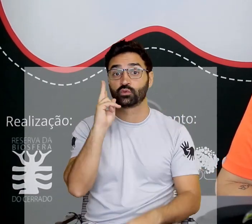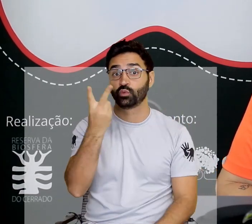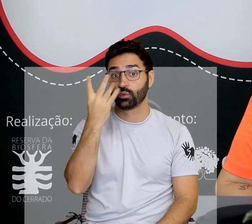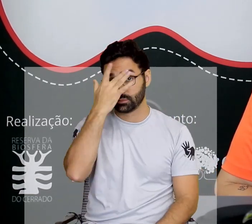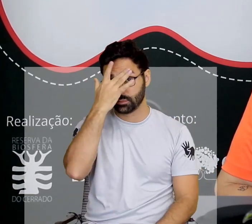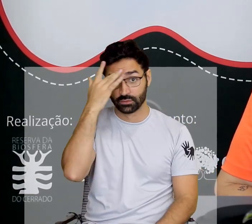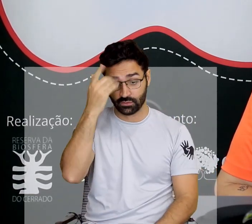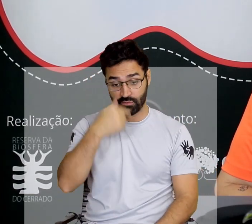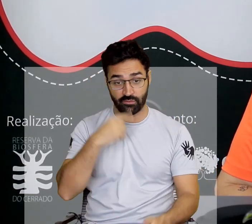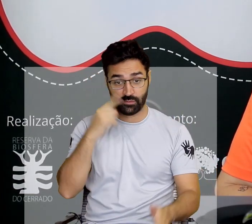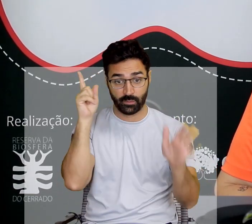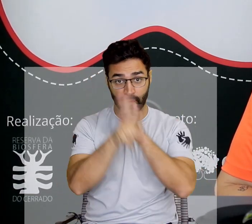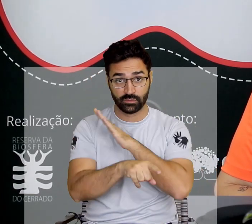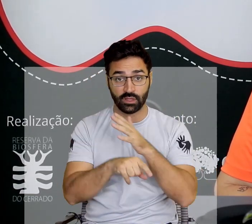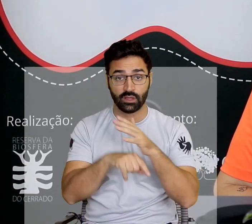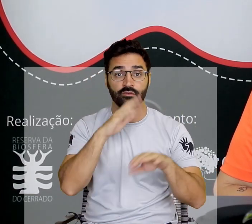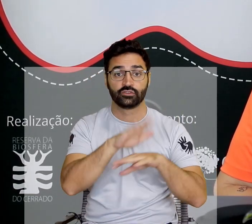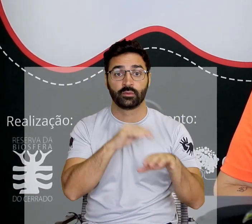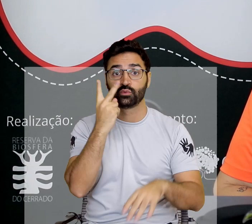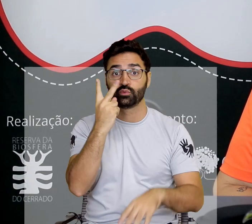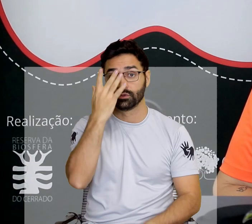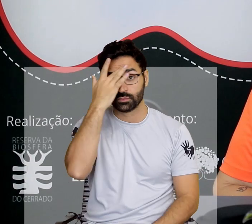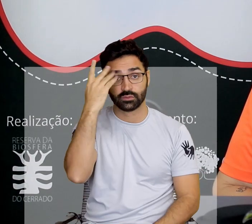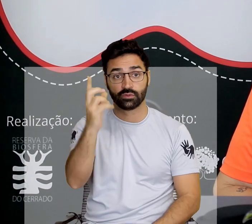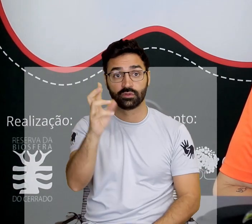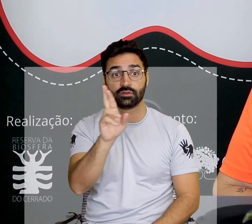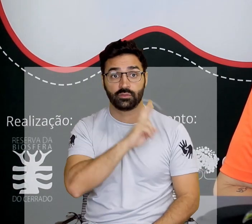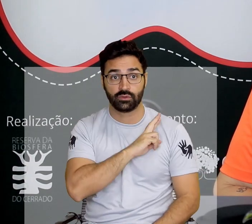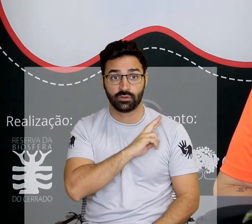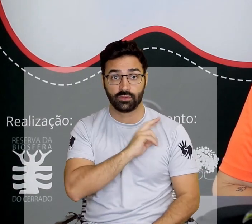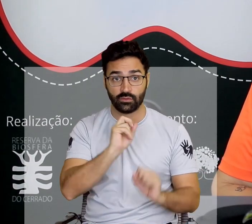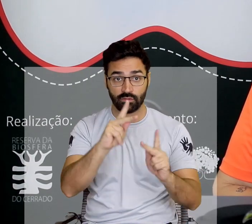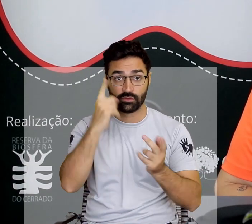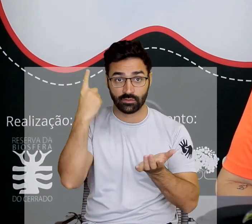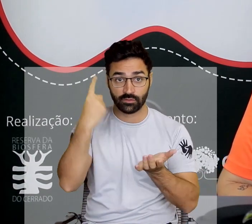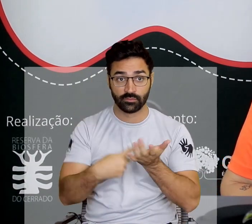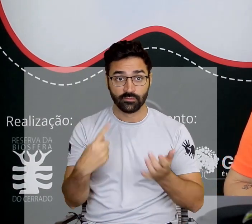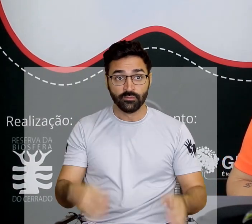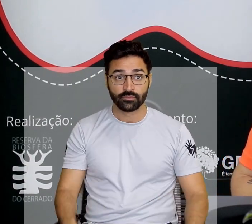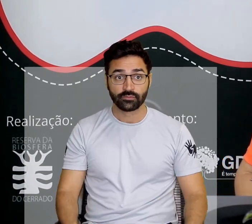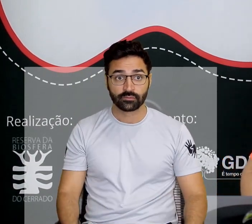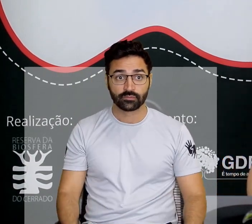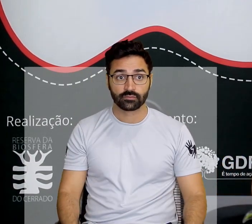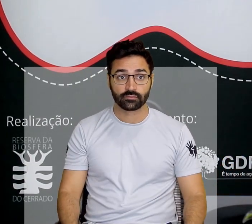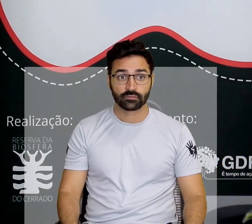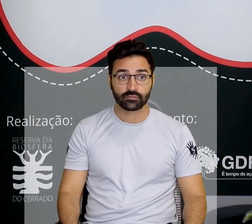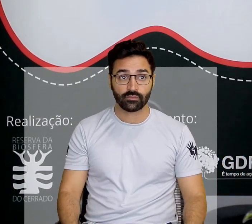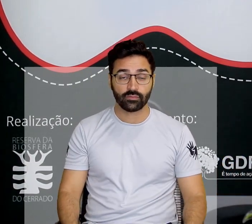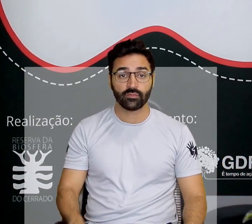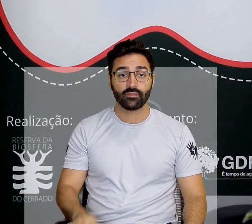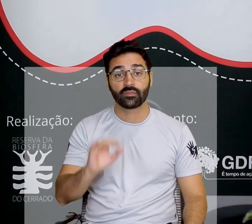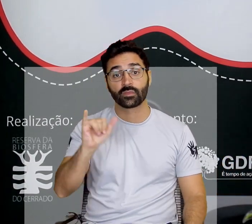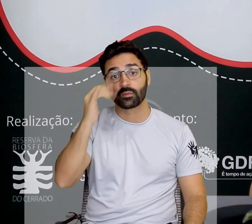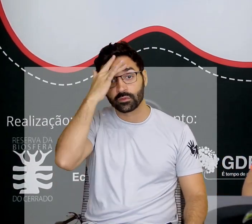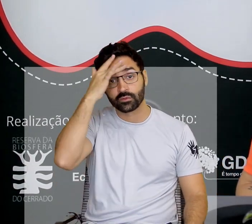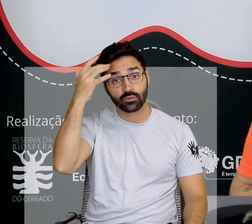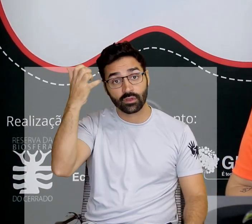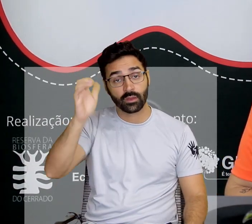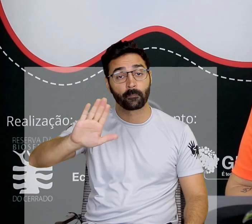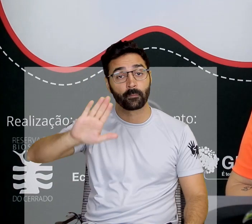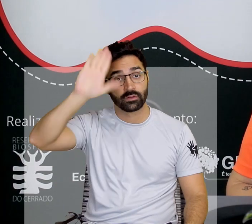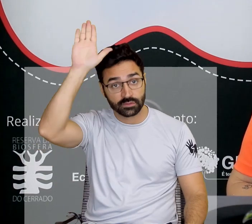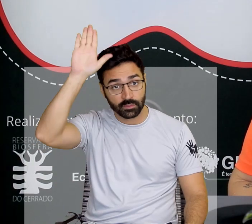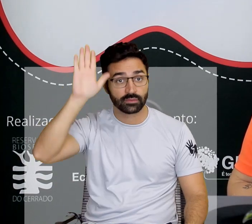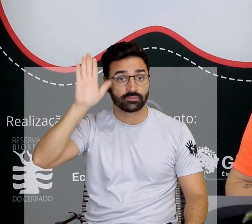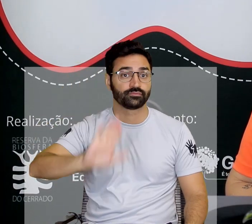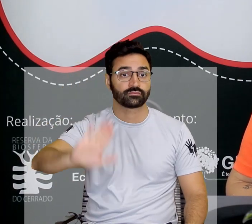cada pergunta. Combinado? Pode ser? Quem quiser participar, levanta a